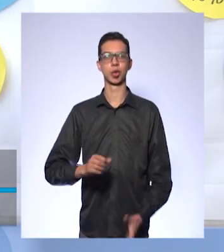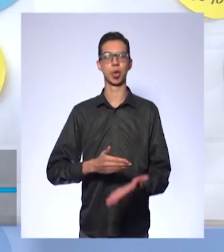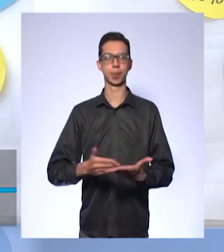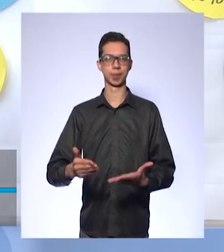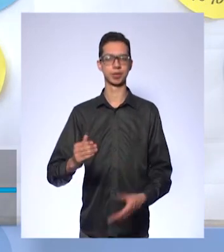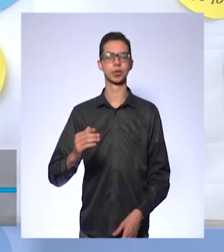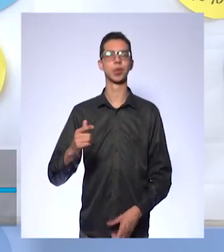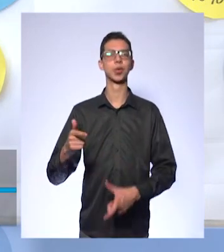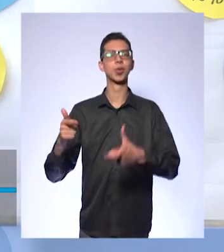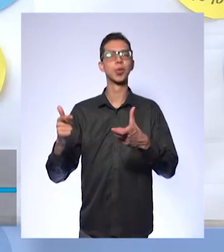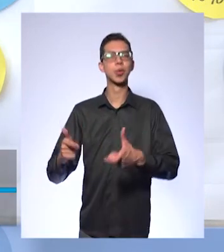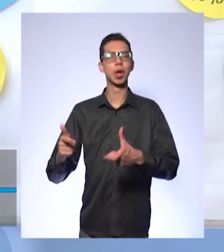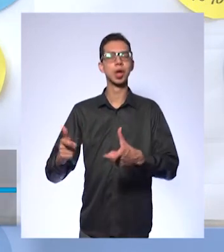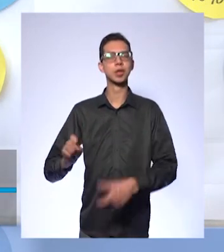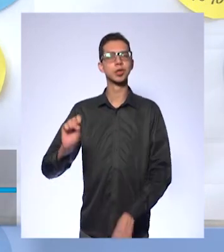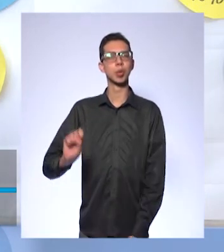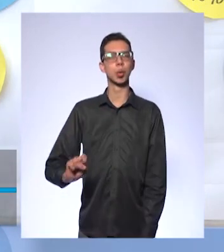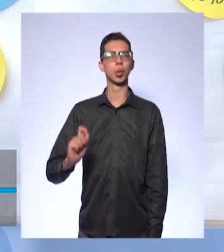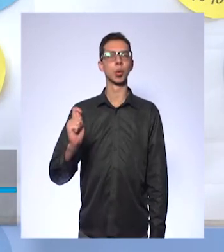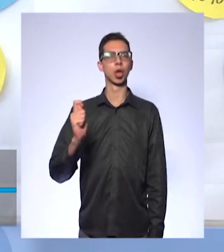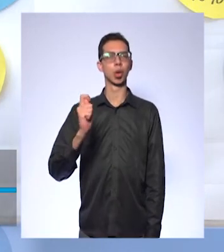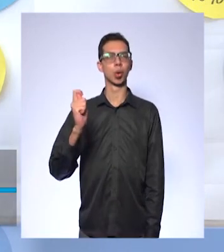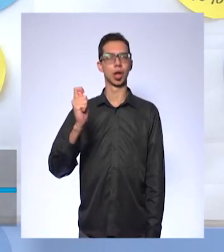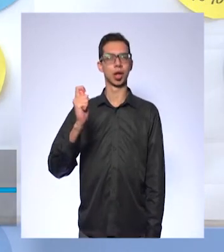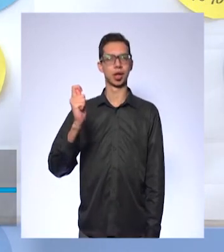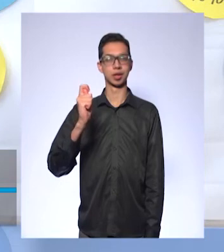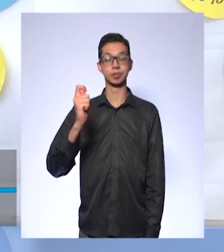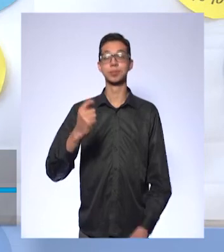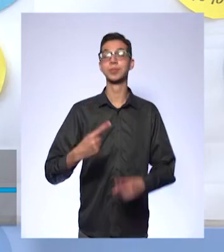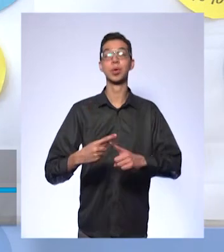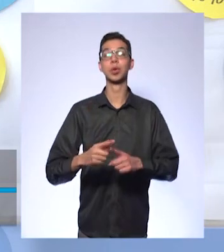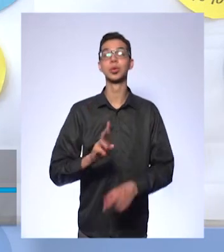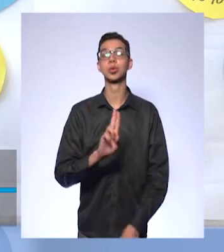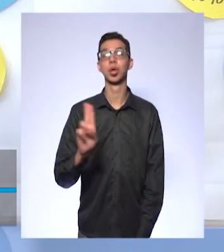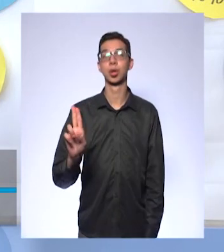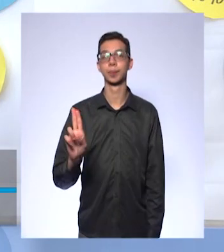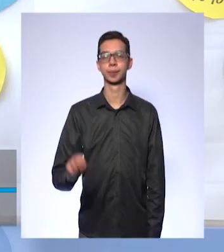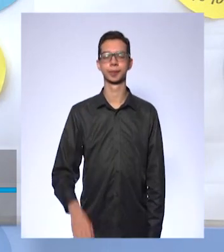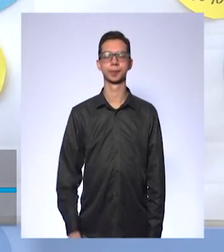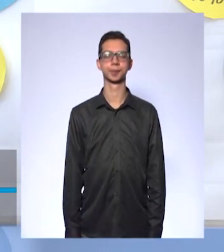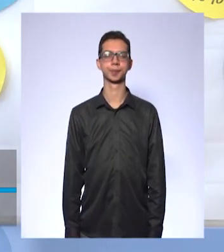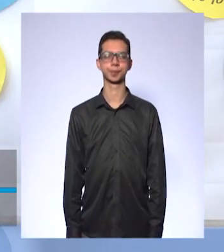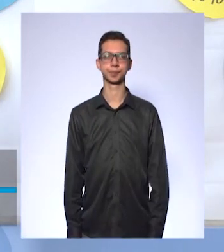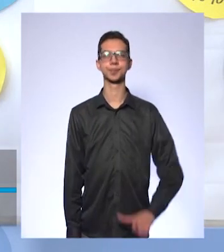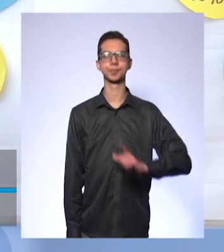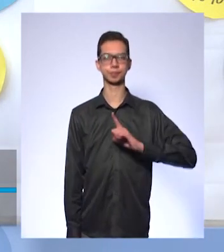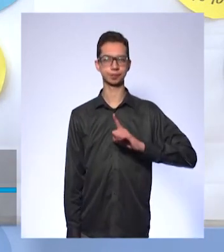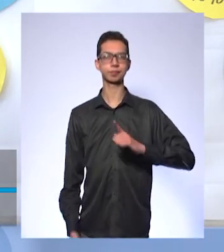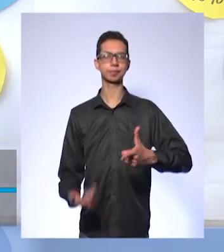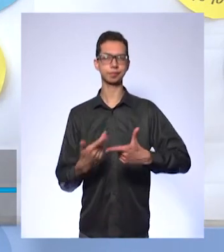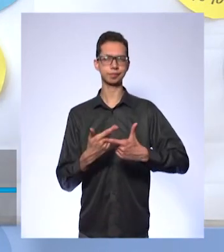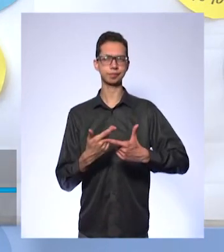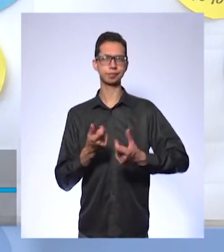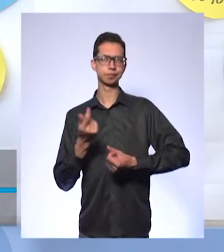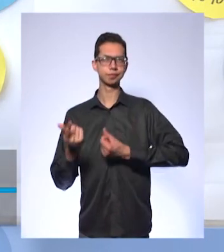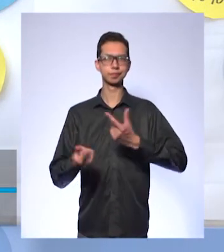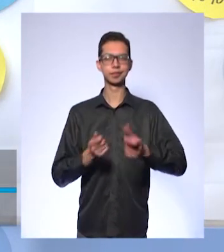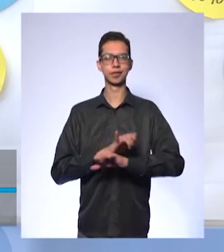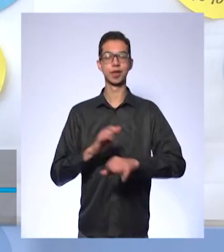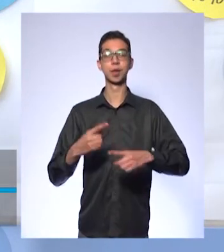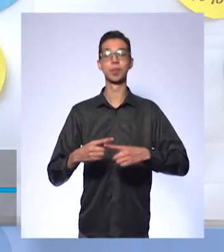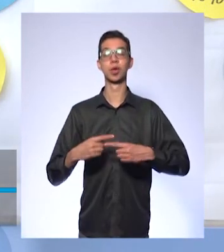Sul, foi dado o nome de farrapos pelo seguinte motivo. Há um senso comum aí que diz que é porque eles andavam com